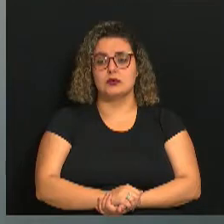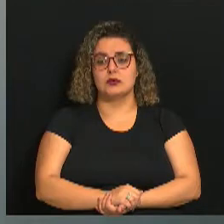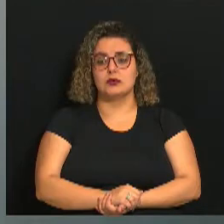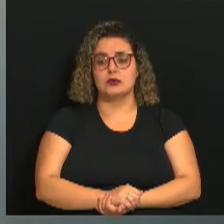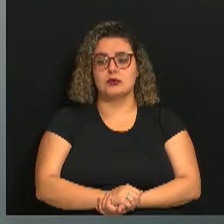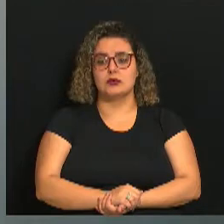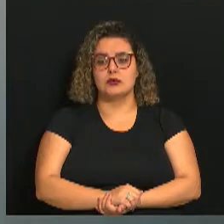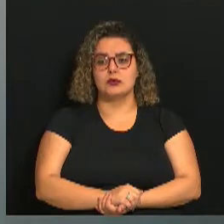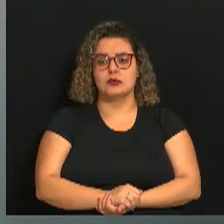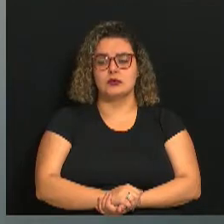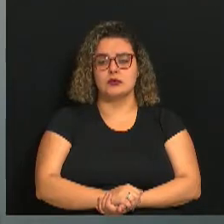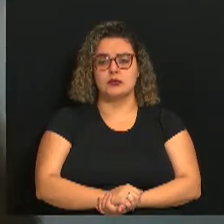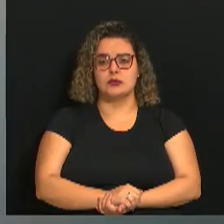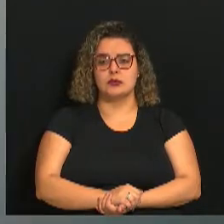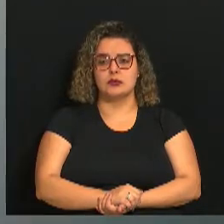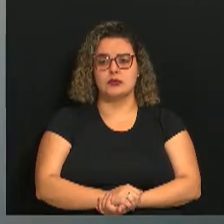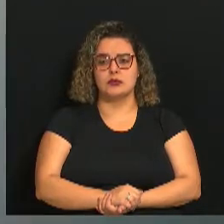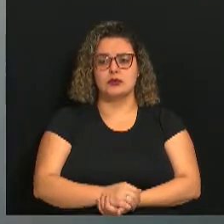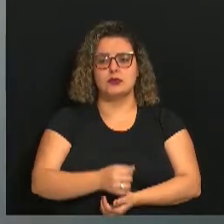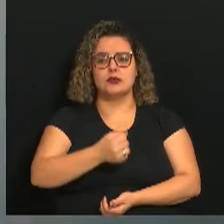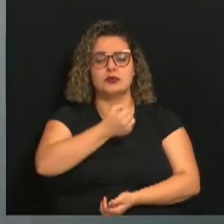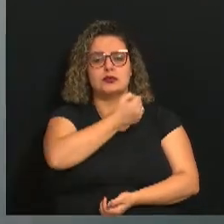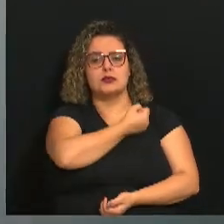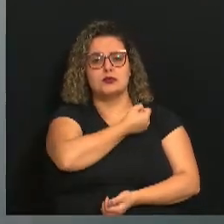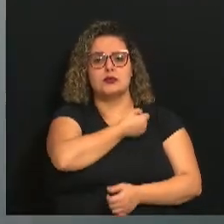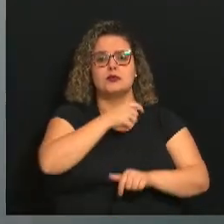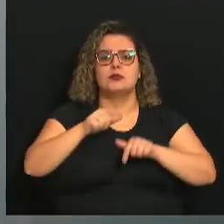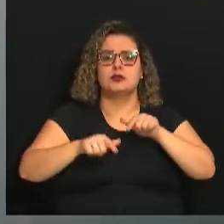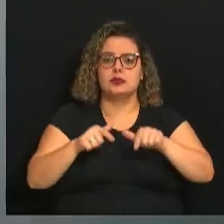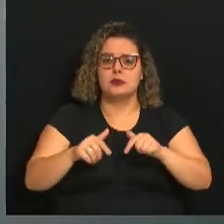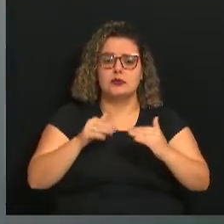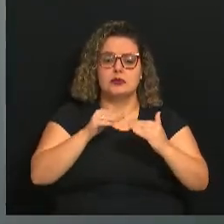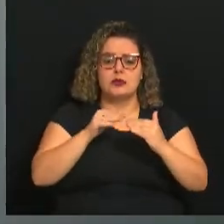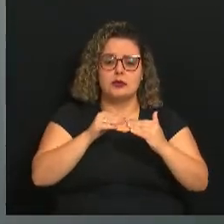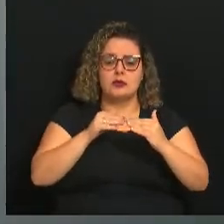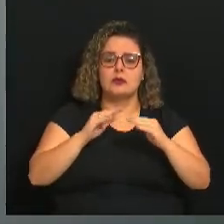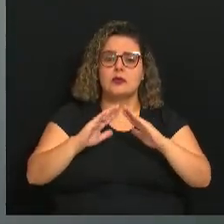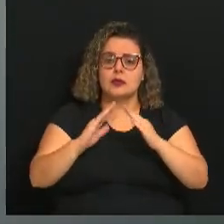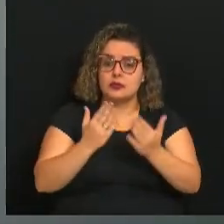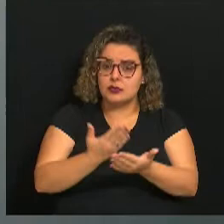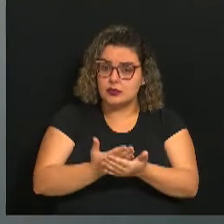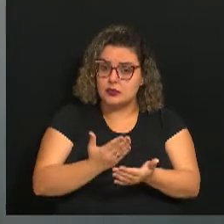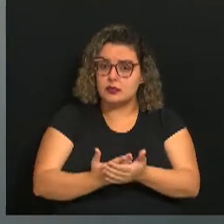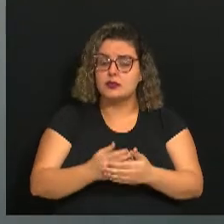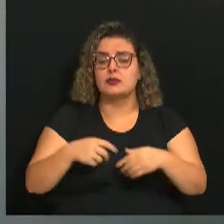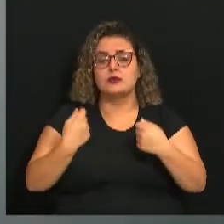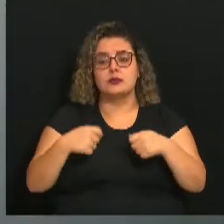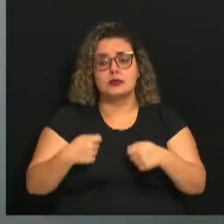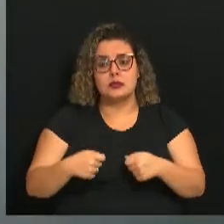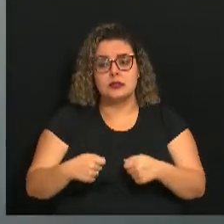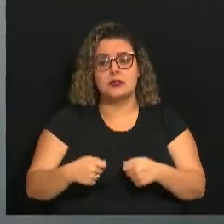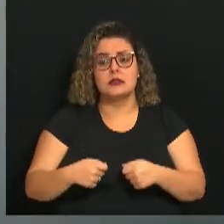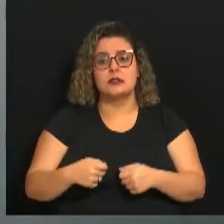das escolas, se realmente a empresa está colocando trabalhadores de número suficiente, se esses trabalhadores estão cumprindo as funções